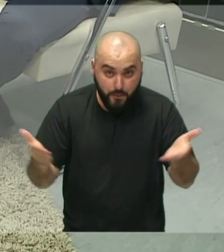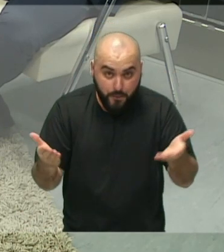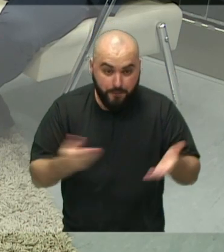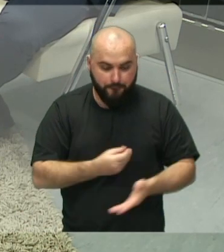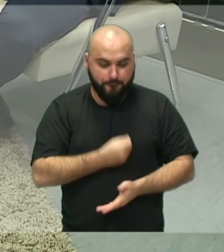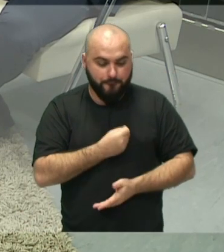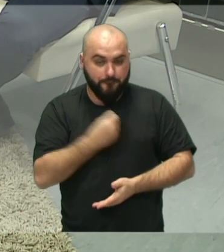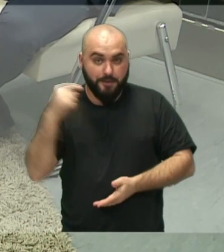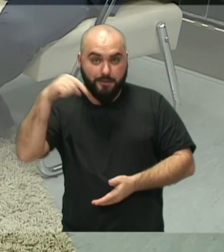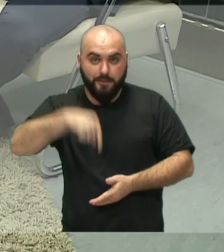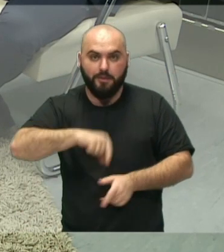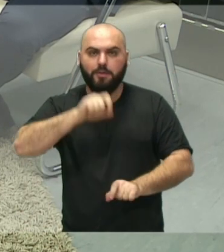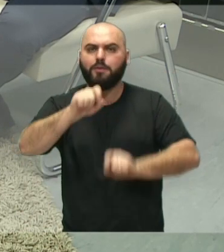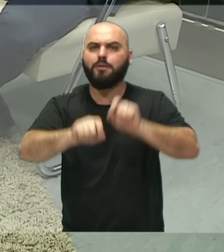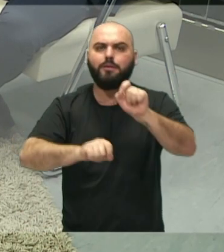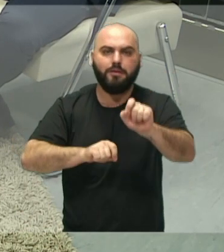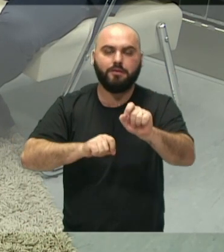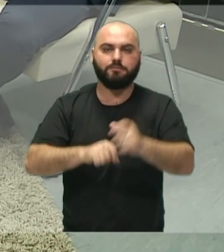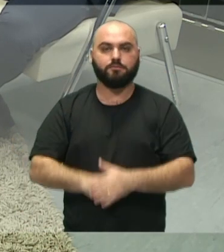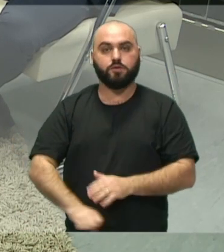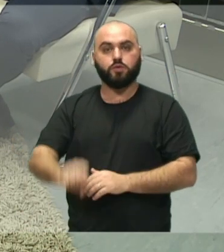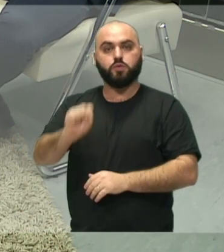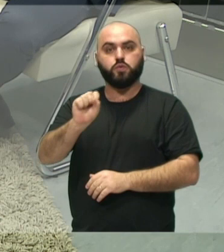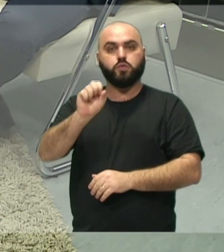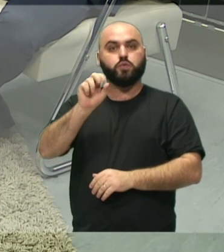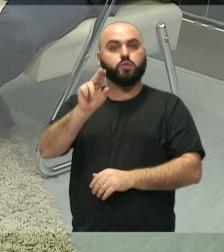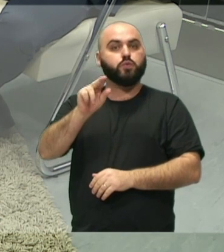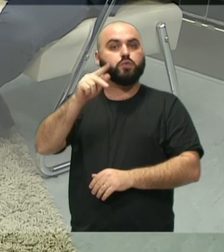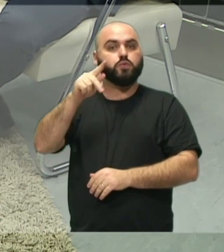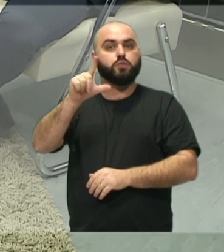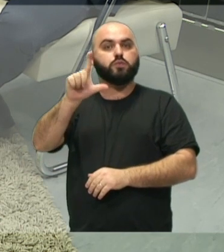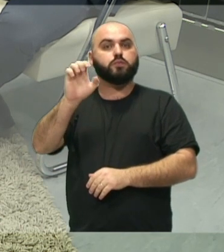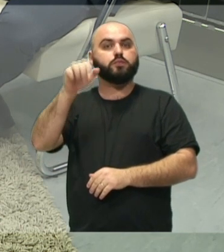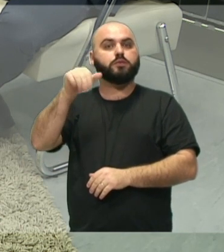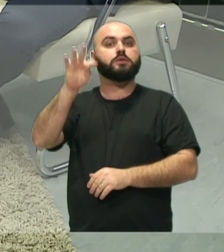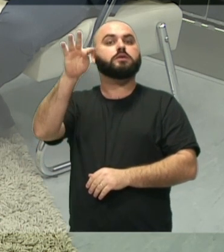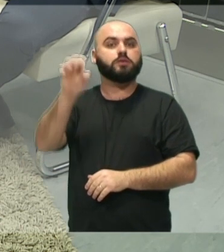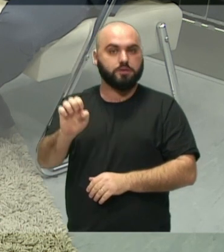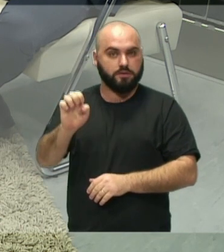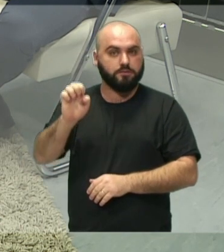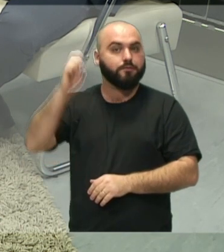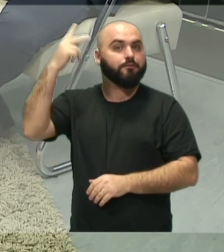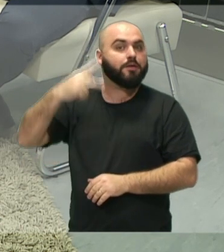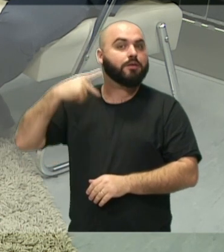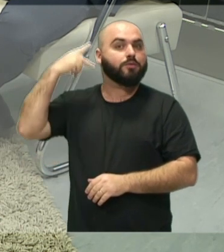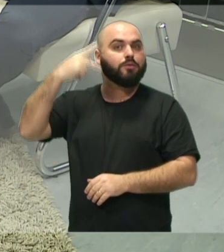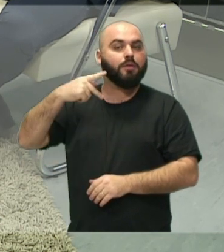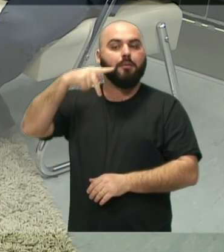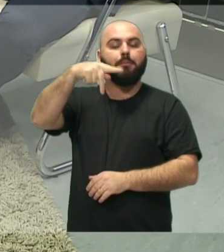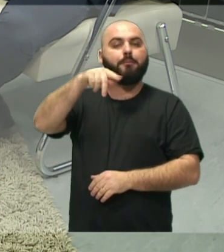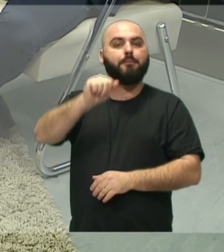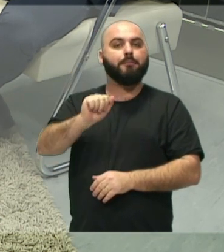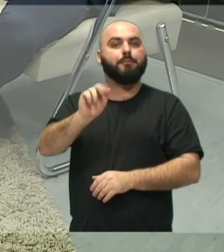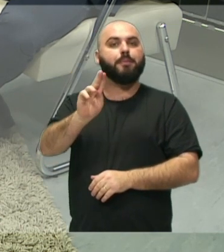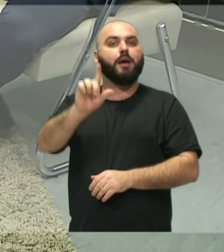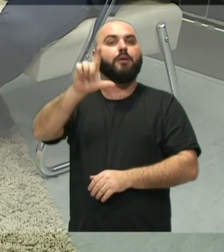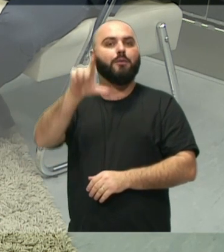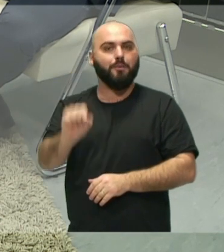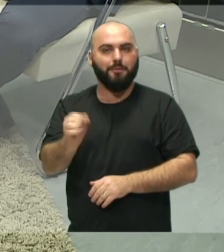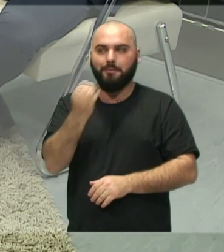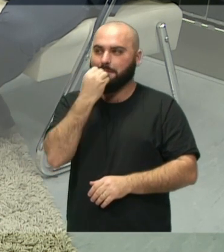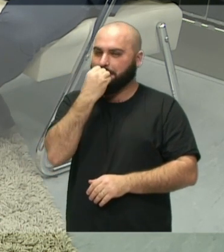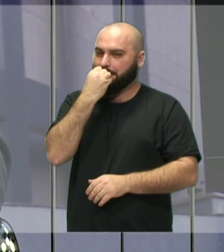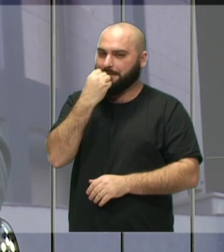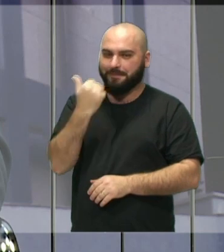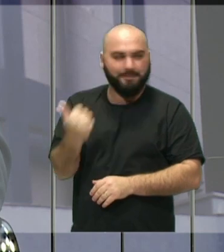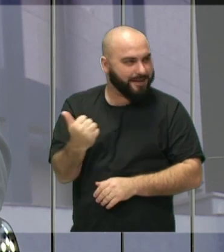no estúdio da TV Câmara o suplente de vereador Paulo Mais, do Democratas. Olá, tudo bem? Boa tarde, Maurício.